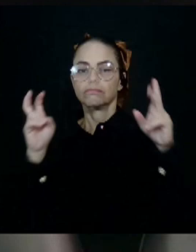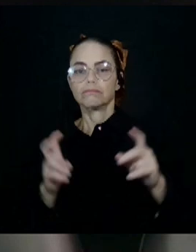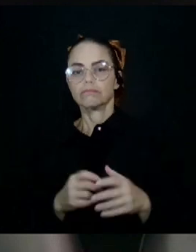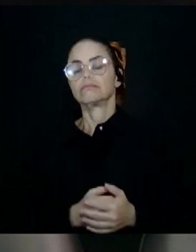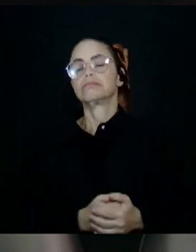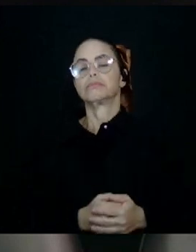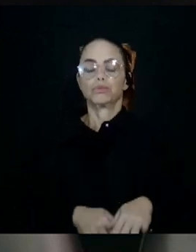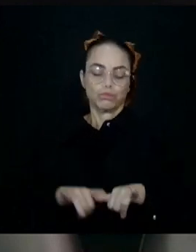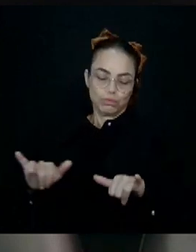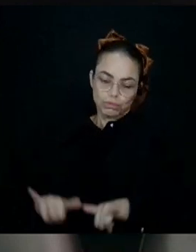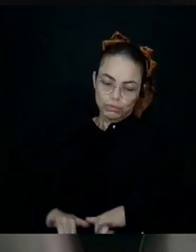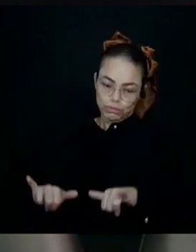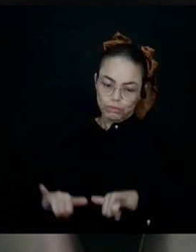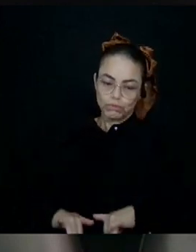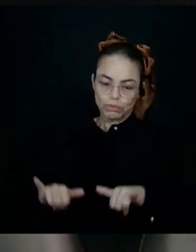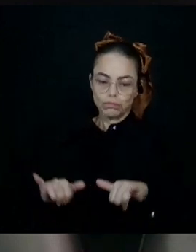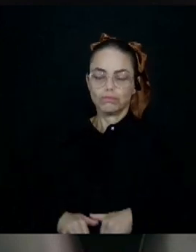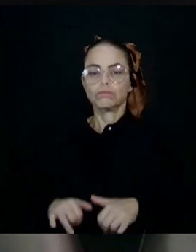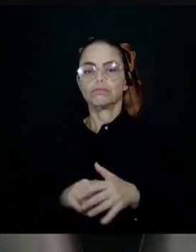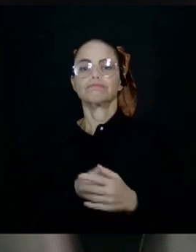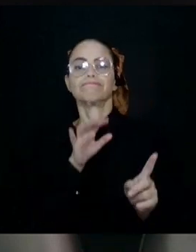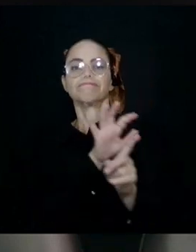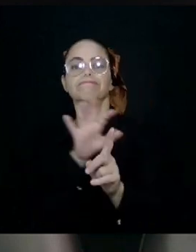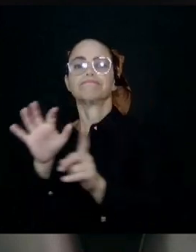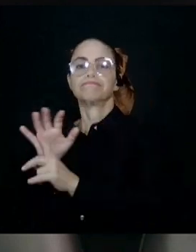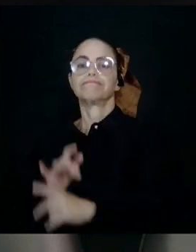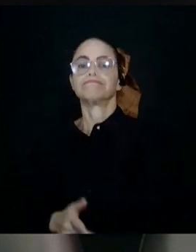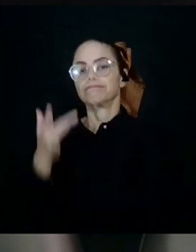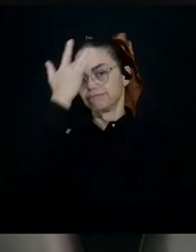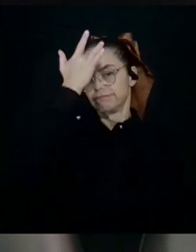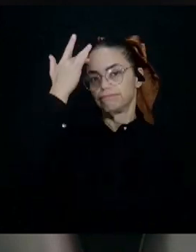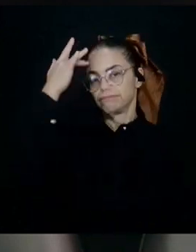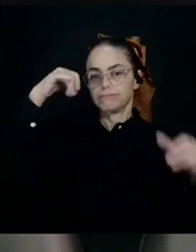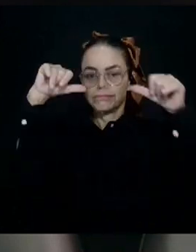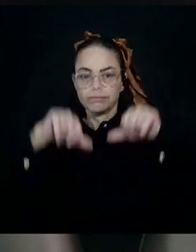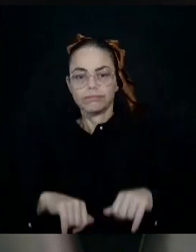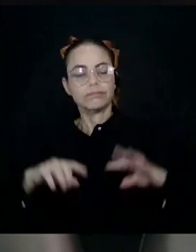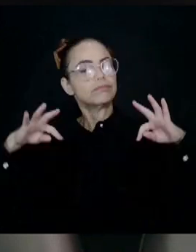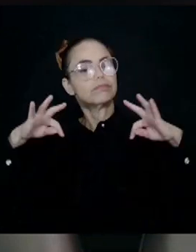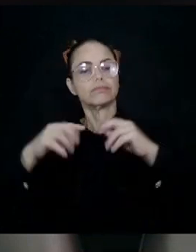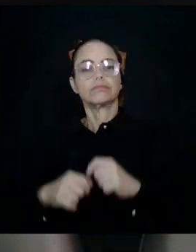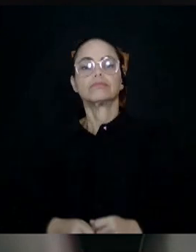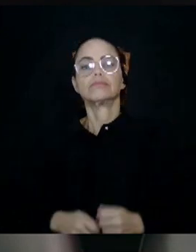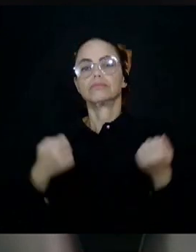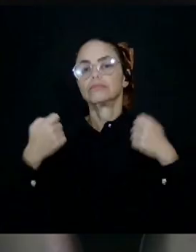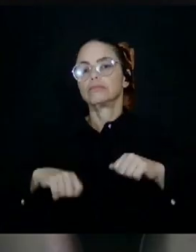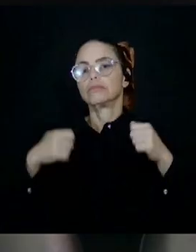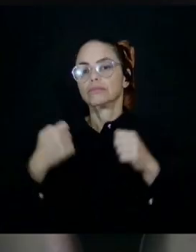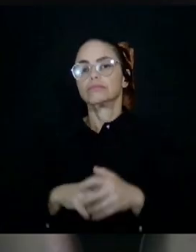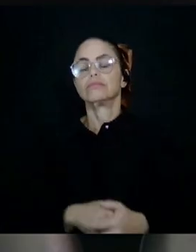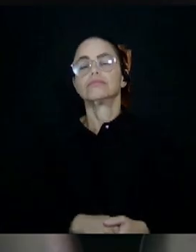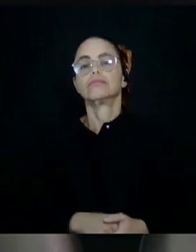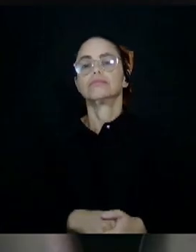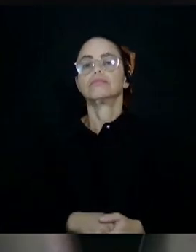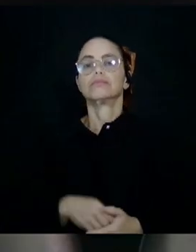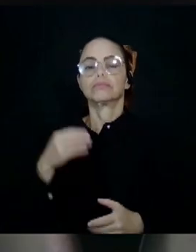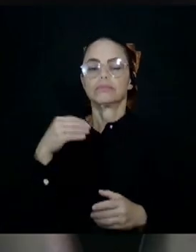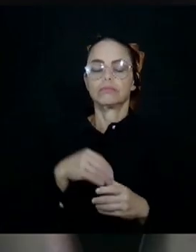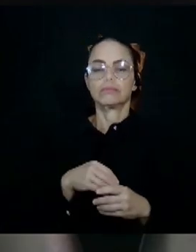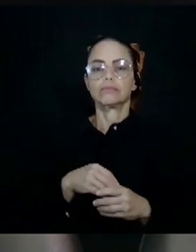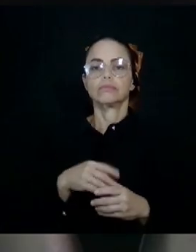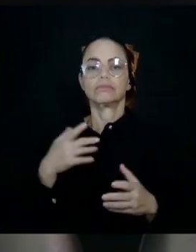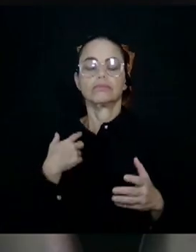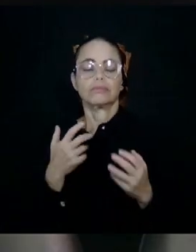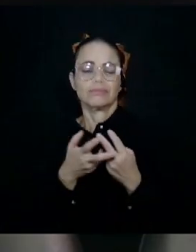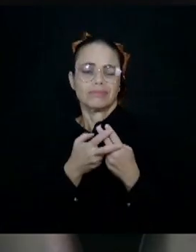como afeta a saúde mental como um todo. Essa necessidade de caber, isso aprisiona,